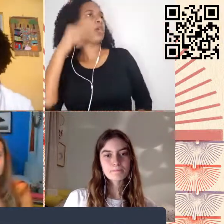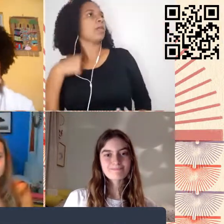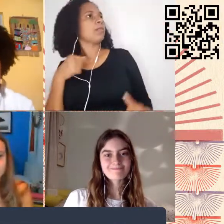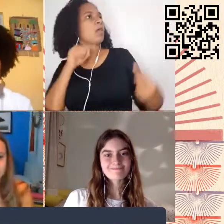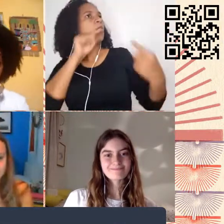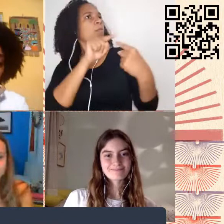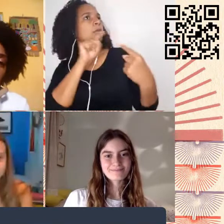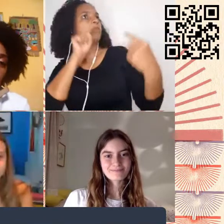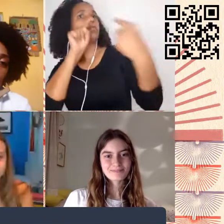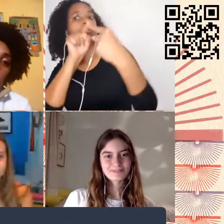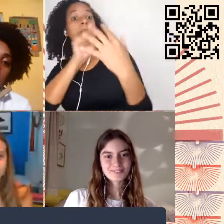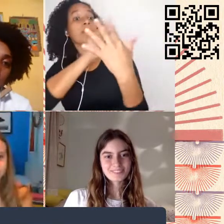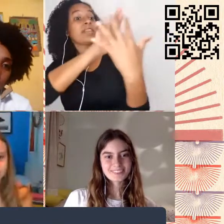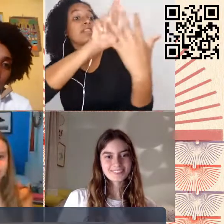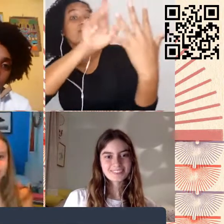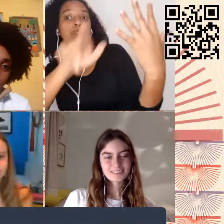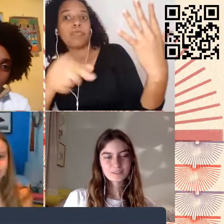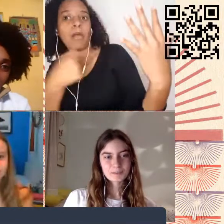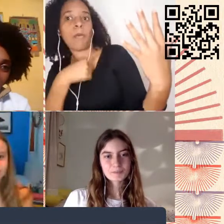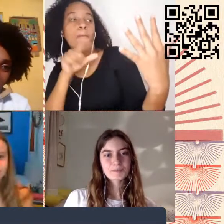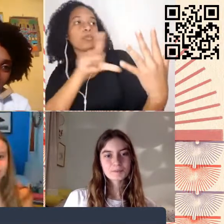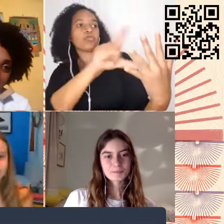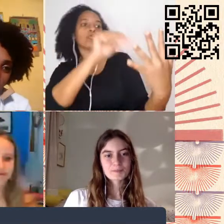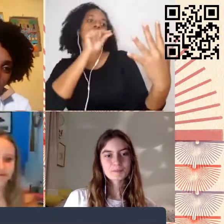né, utilizar como referência.